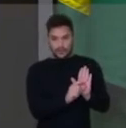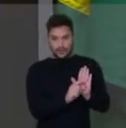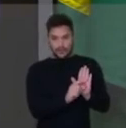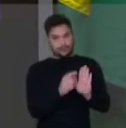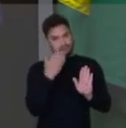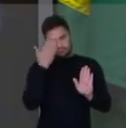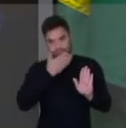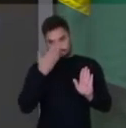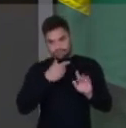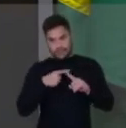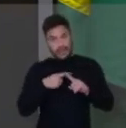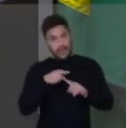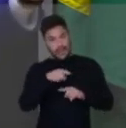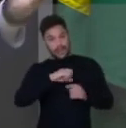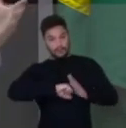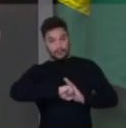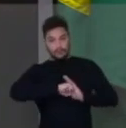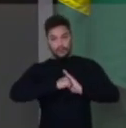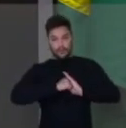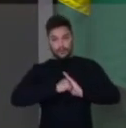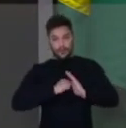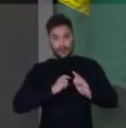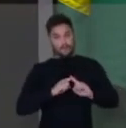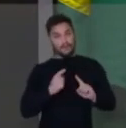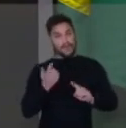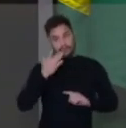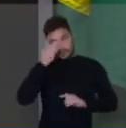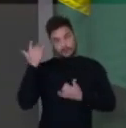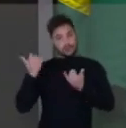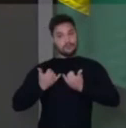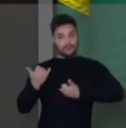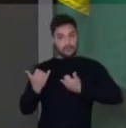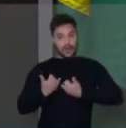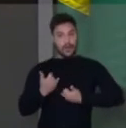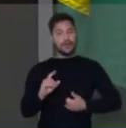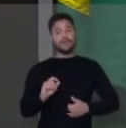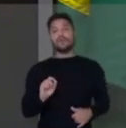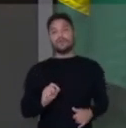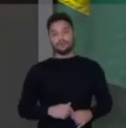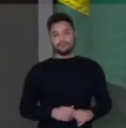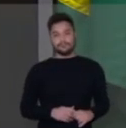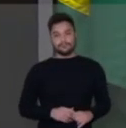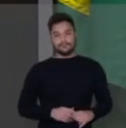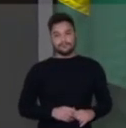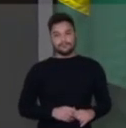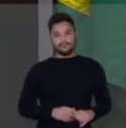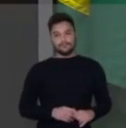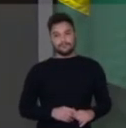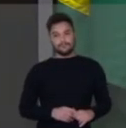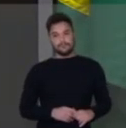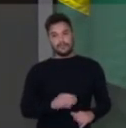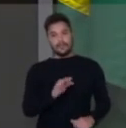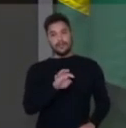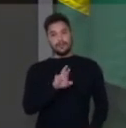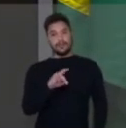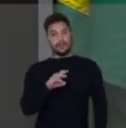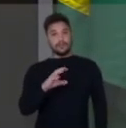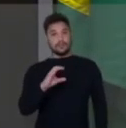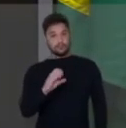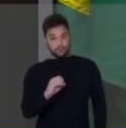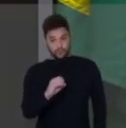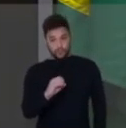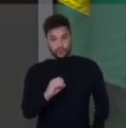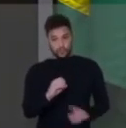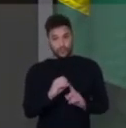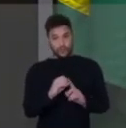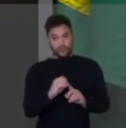bloqueou, mas que eles me contam, de que você coloca lá, terrorismo, só aparece o